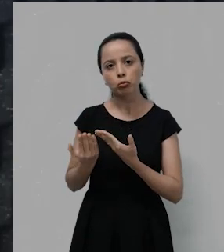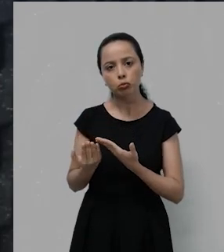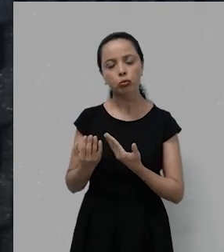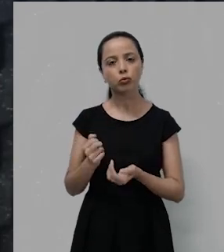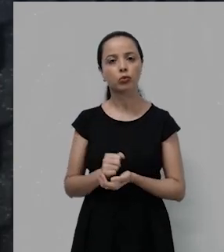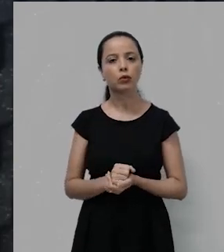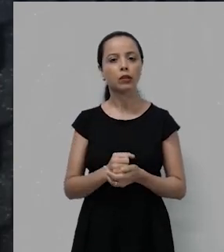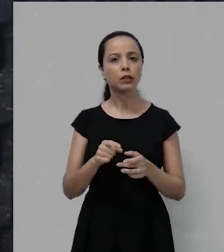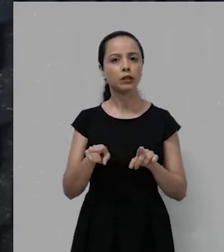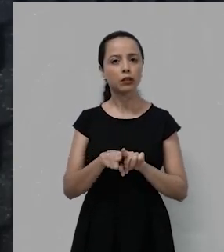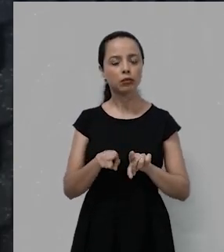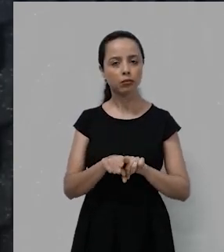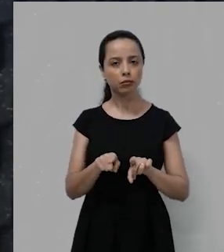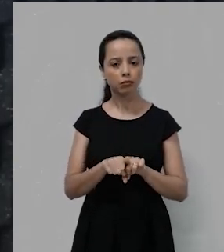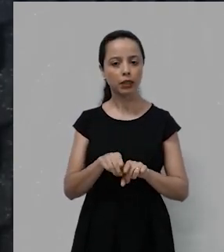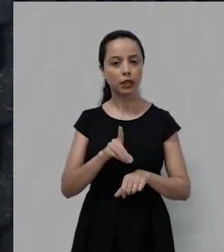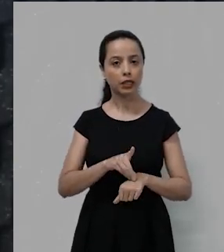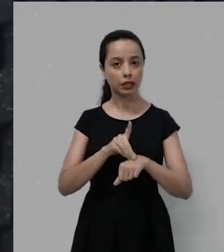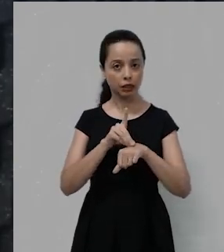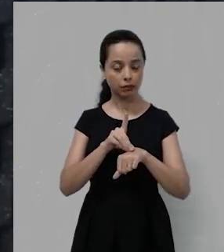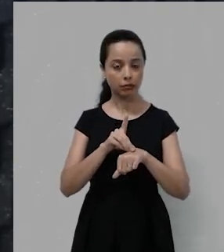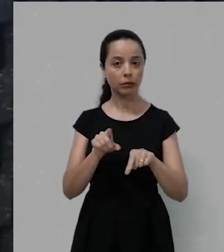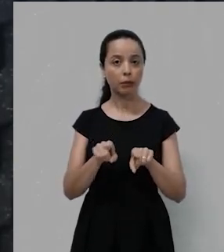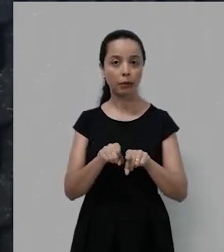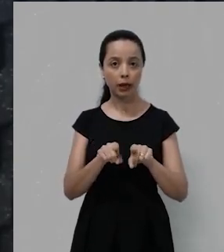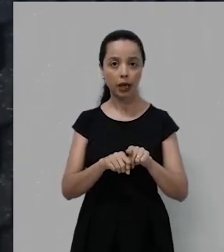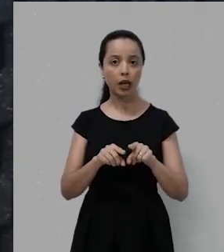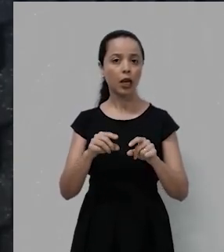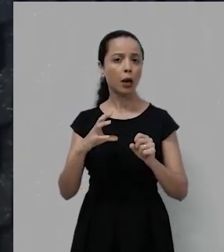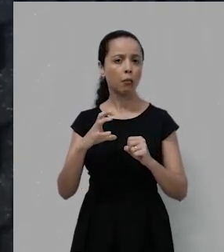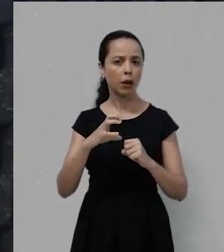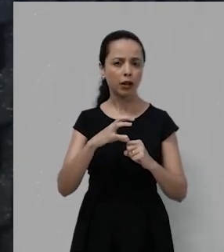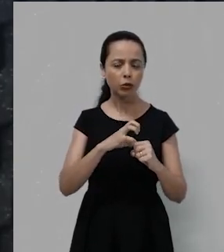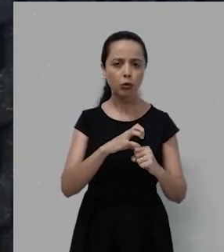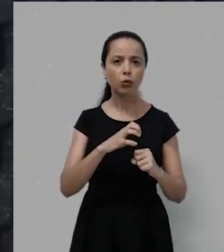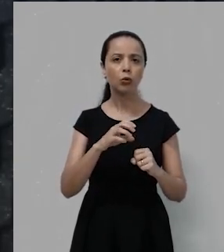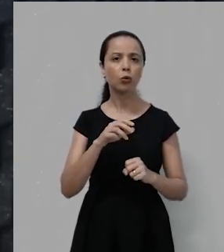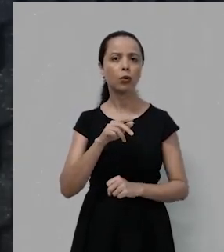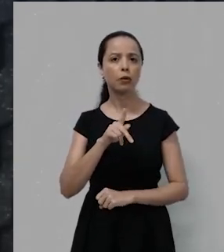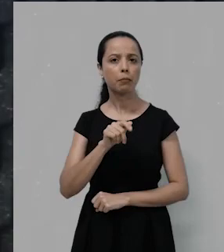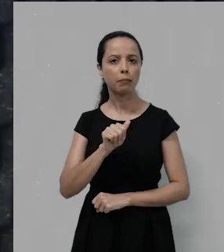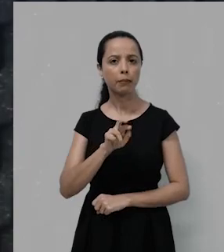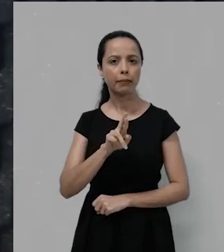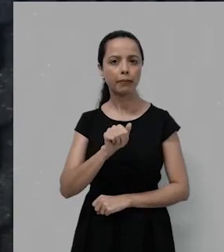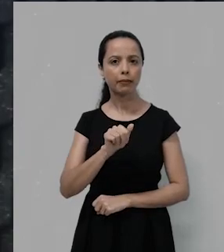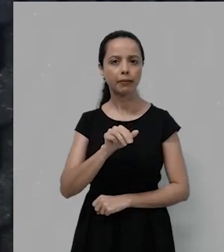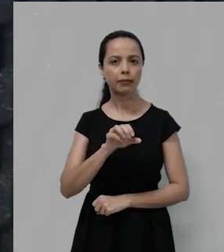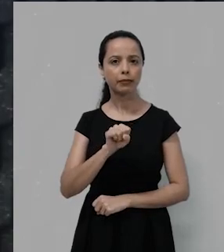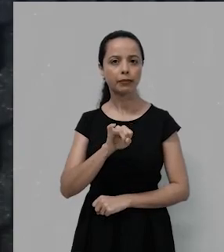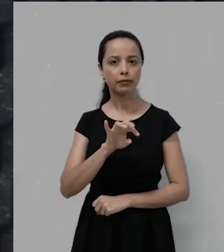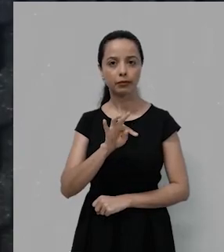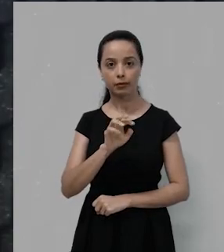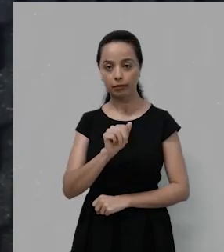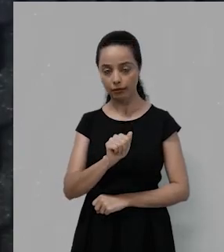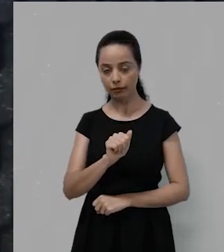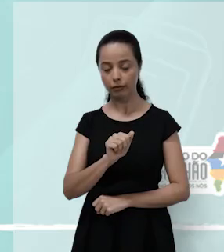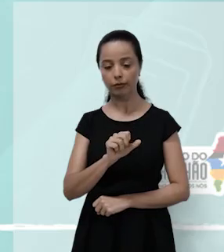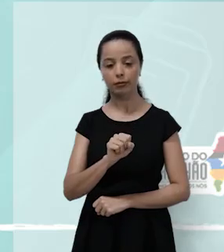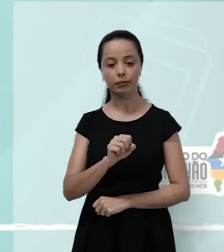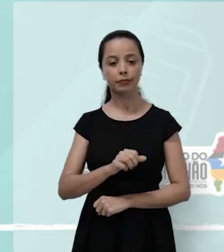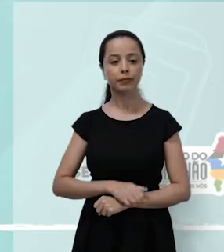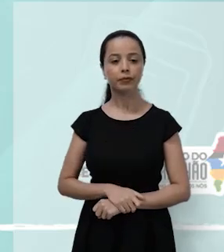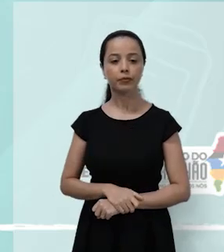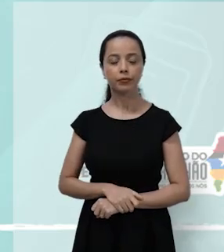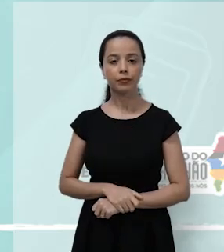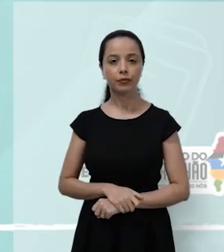densidade populacional, predadores, parasitas. Vamos ver por que a letra C está errada. A